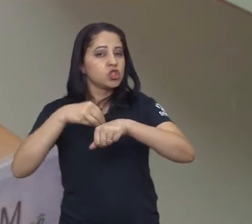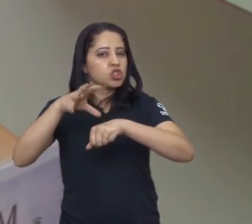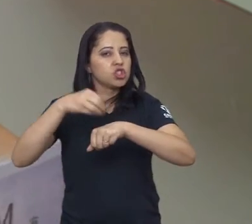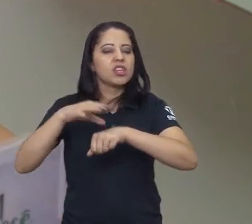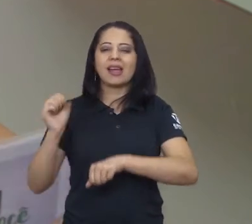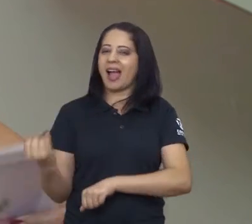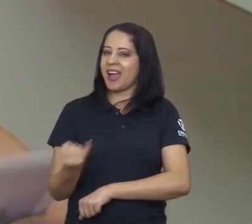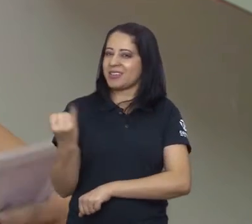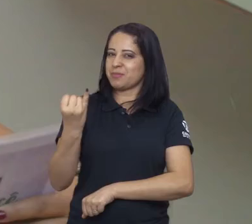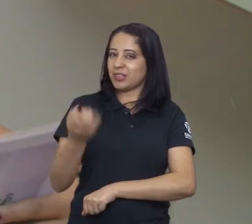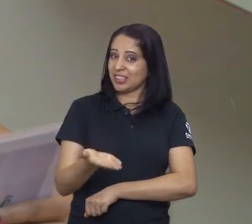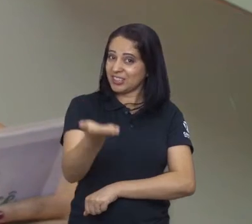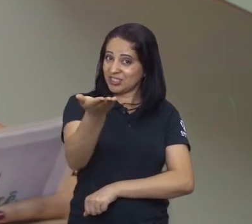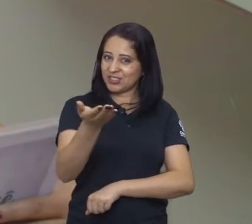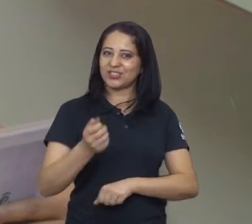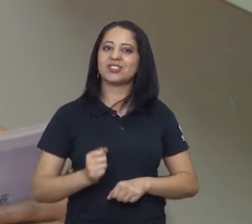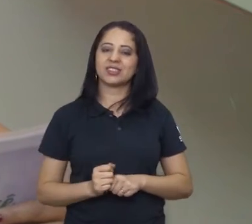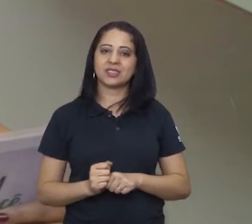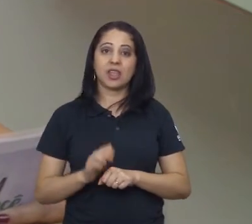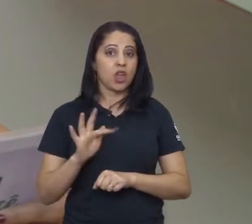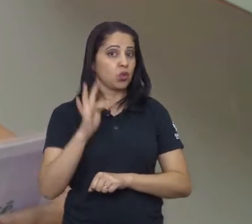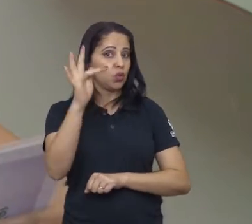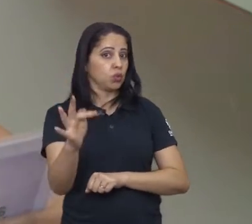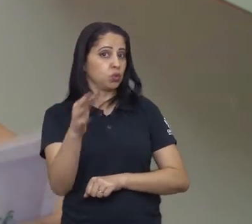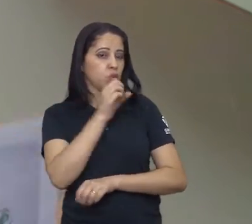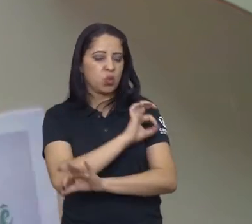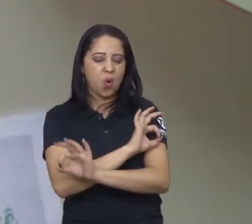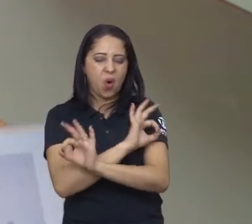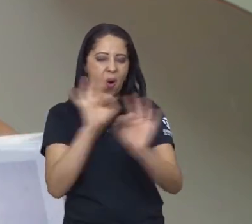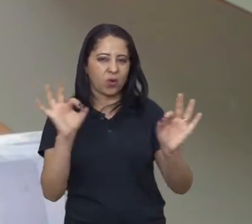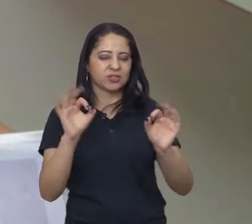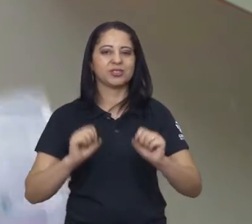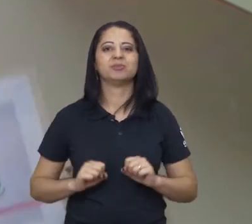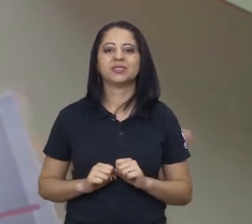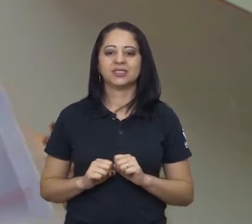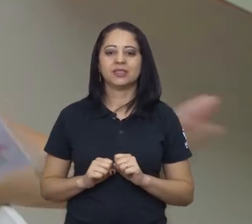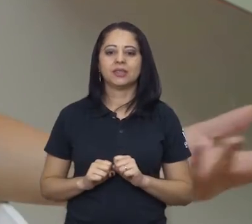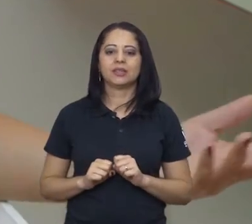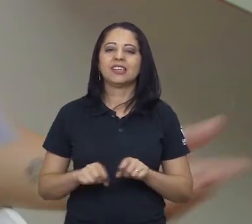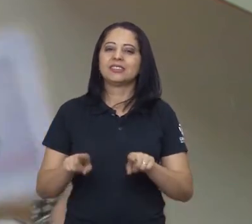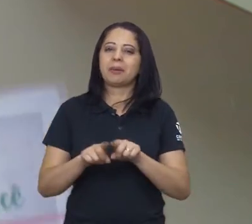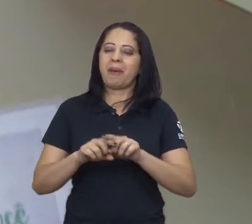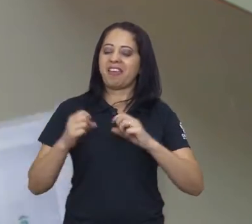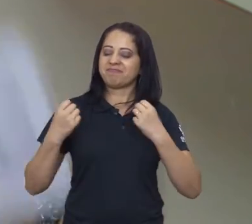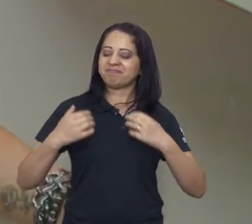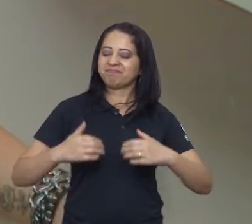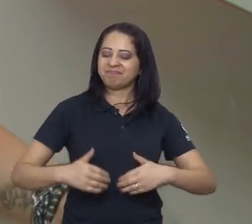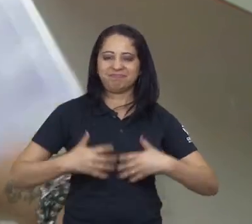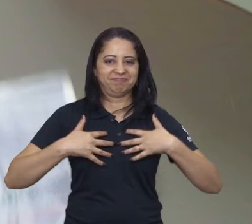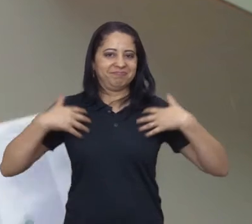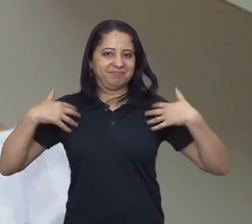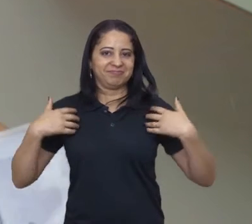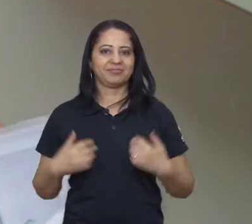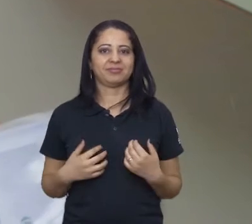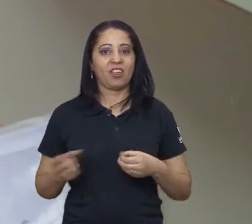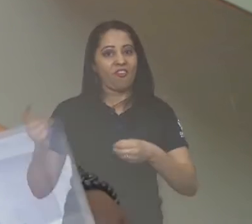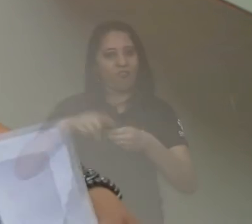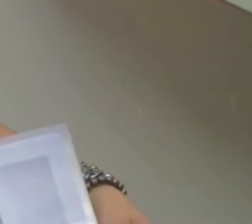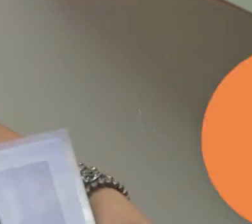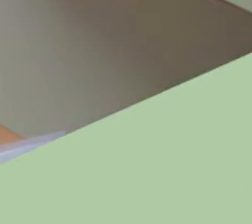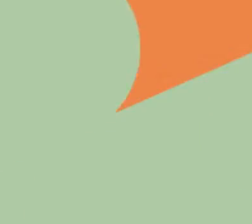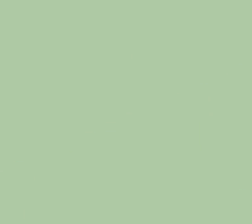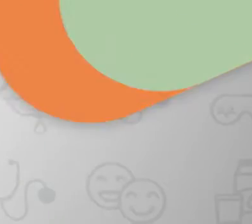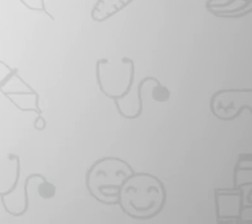dicas super espis para você chegar bem na melhor idade com disposição e claro né Muito ânimo Então daqui a pouquinho a gente volta não